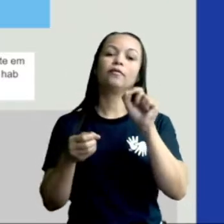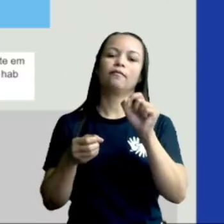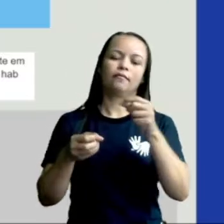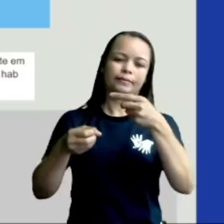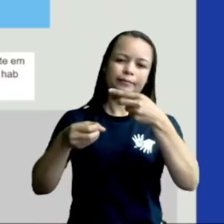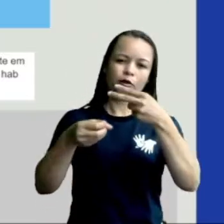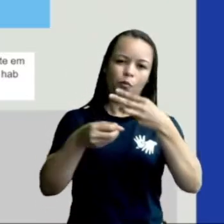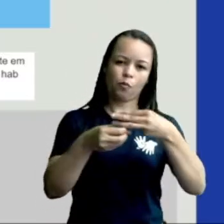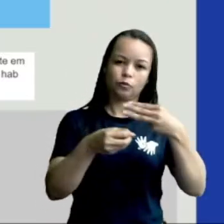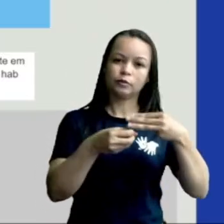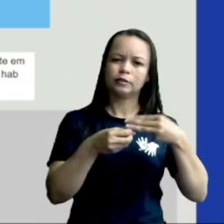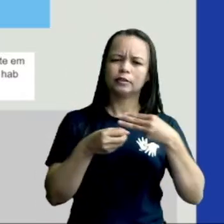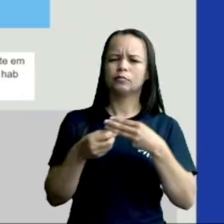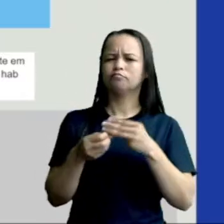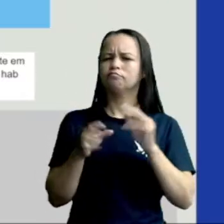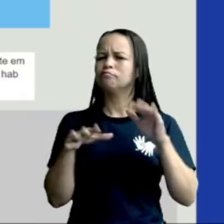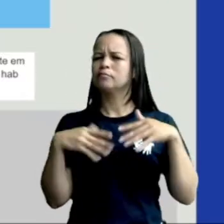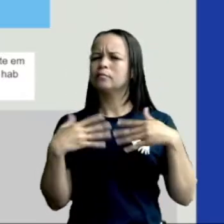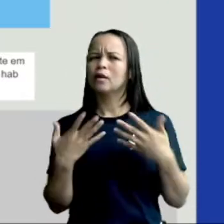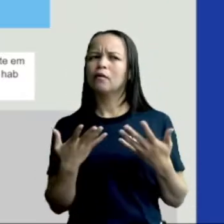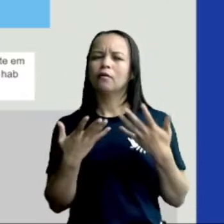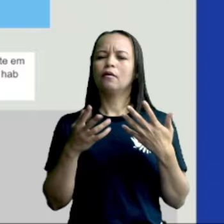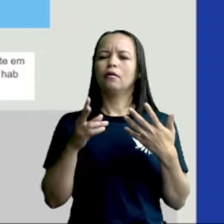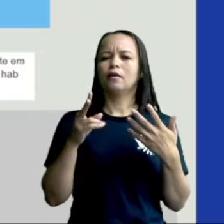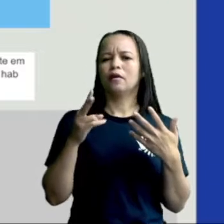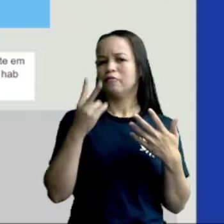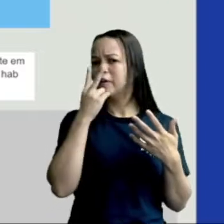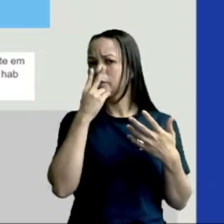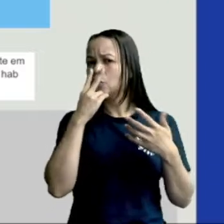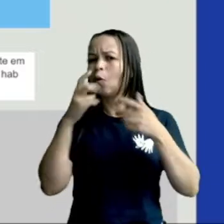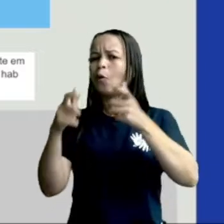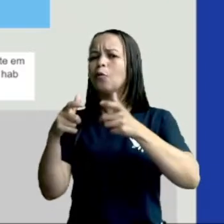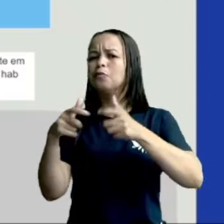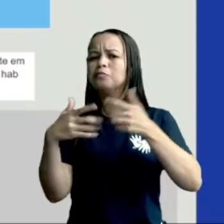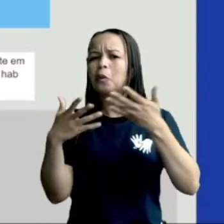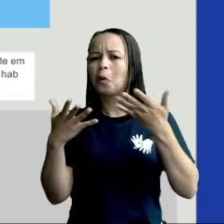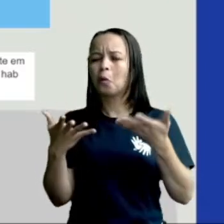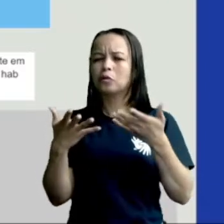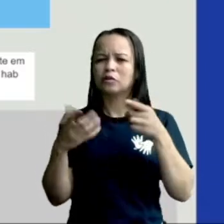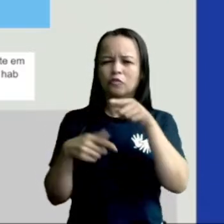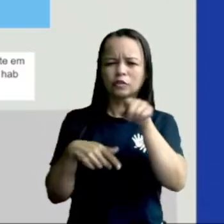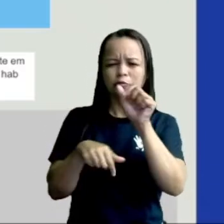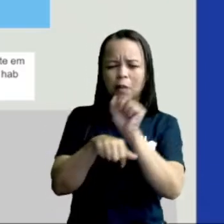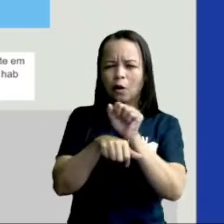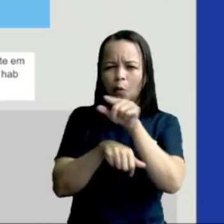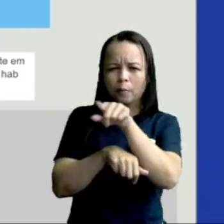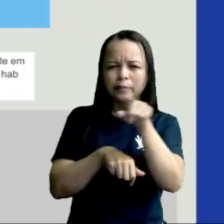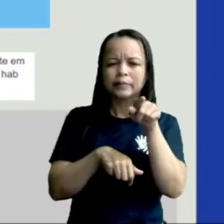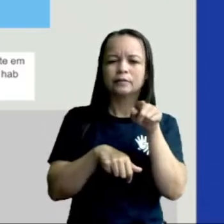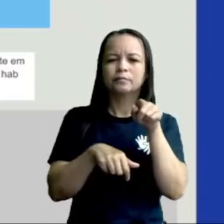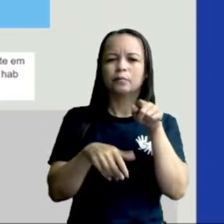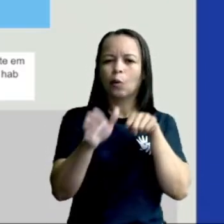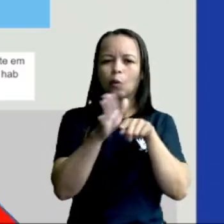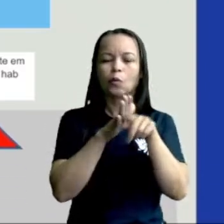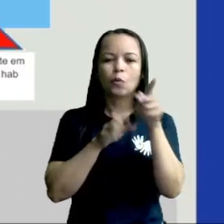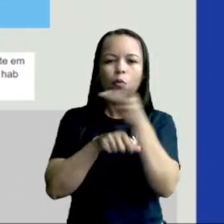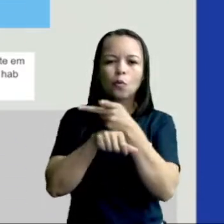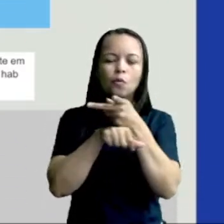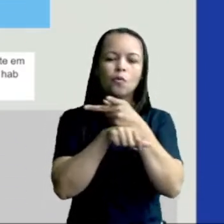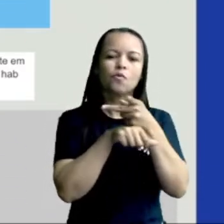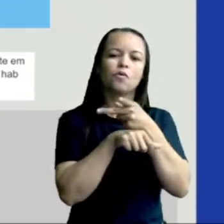E onde será que está a Vitória de Santo Antão aí? Quem sabe? Você já parou para procurar a Vitória de Santo Antão no mapa de Pernambuco?